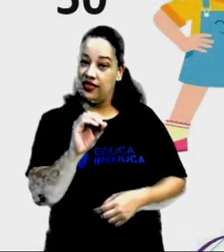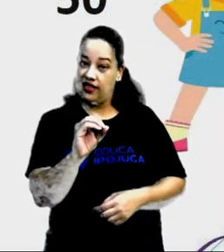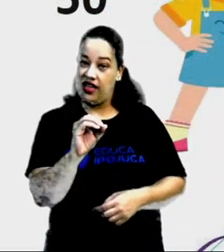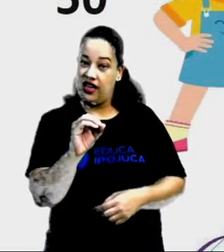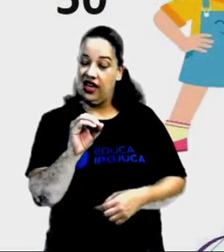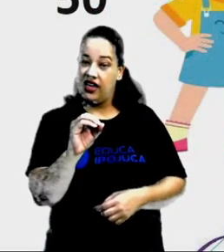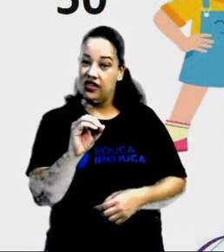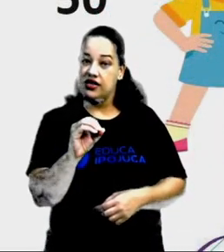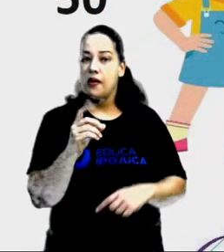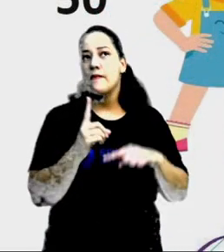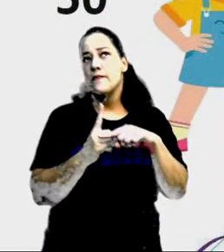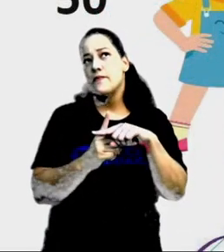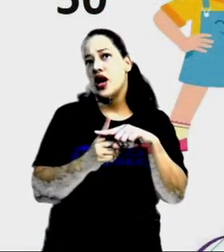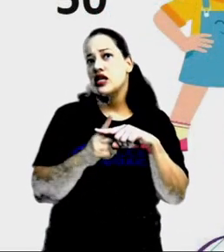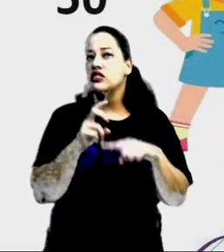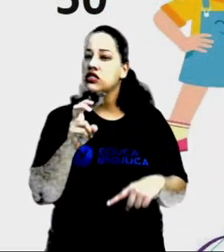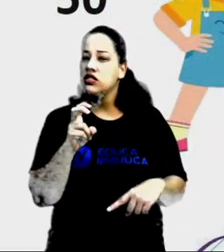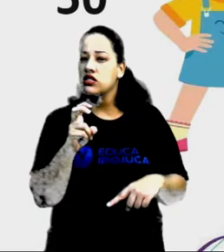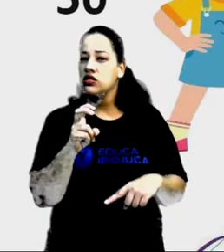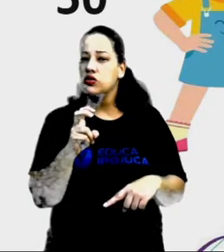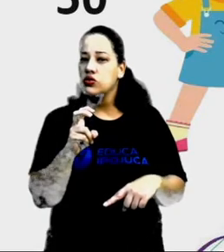10, 10 mais 5.